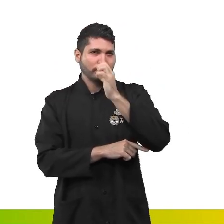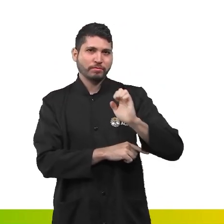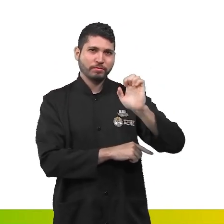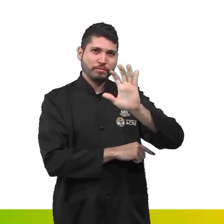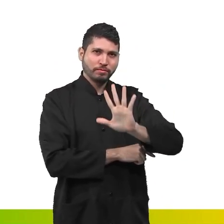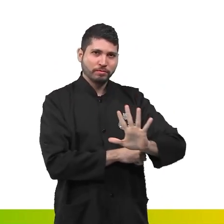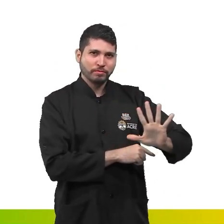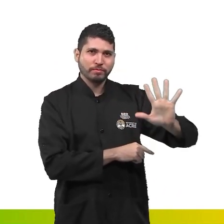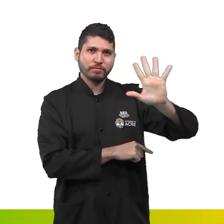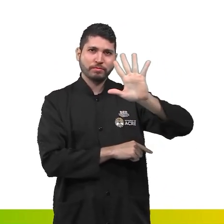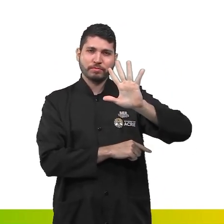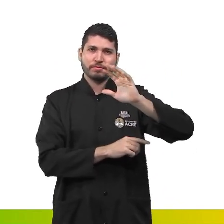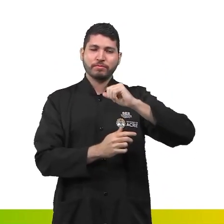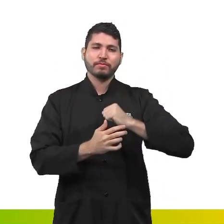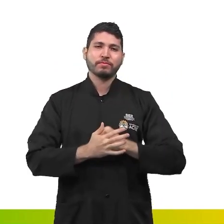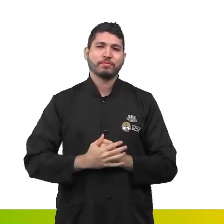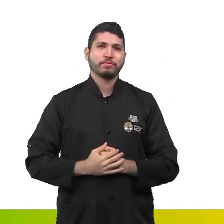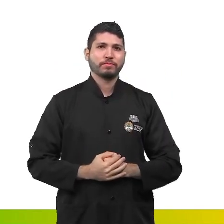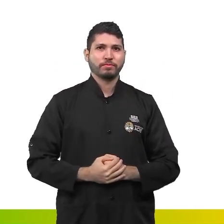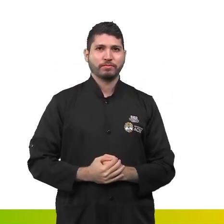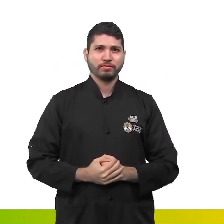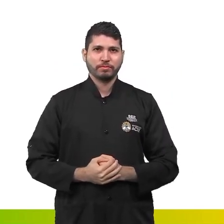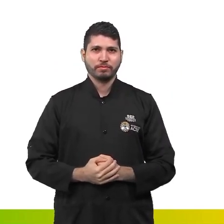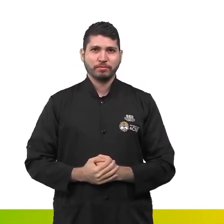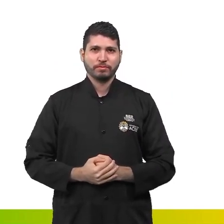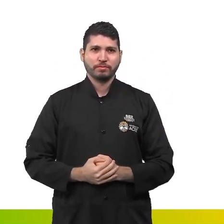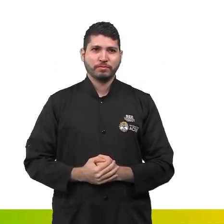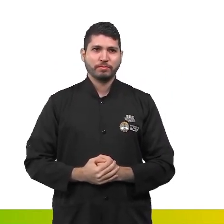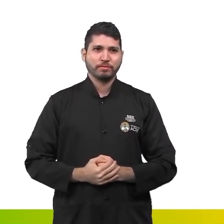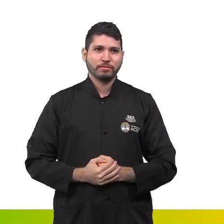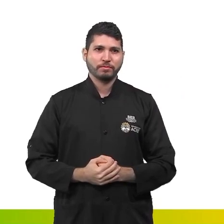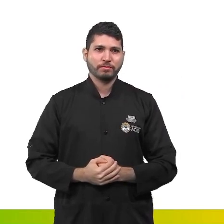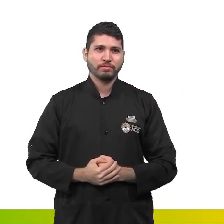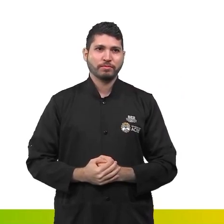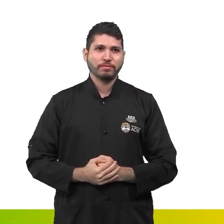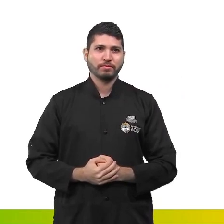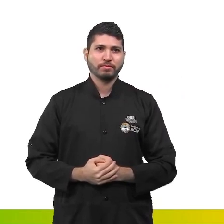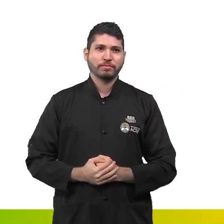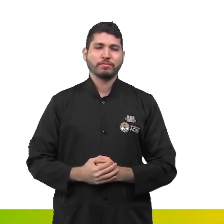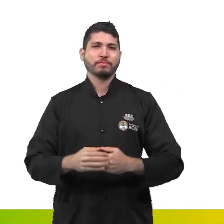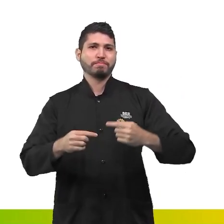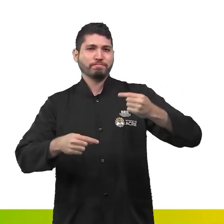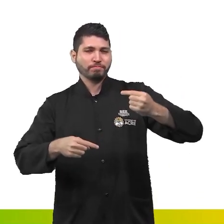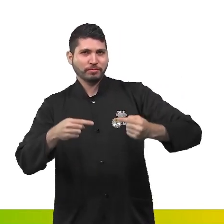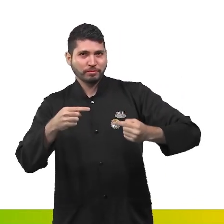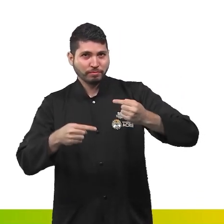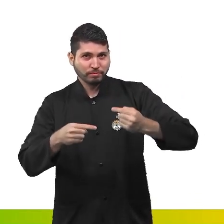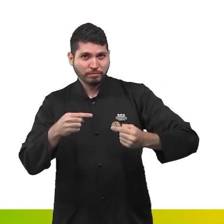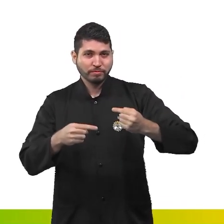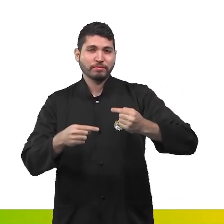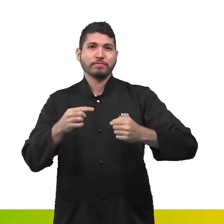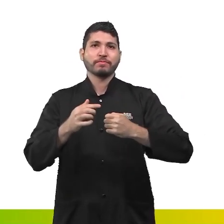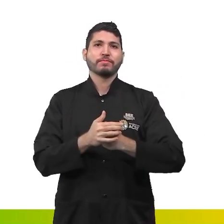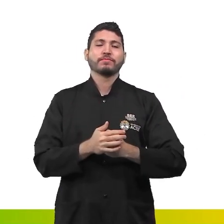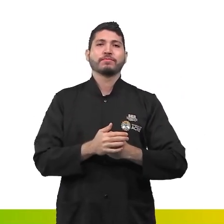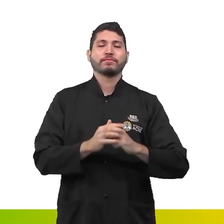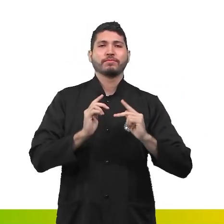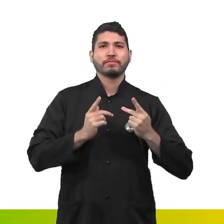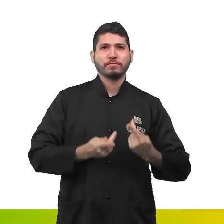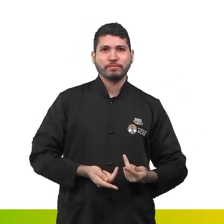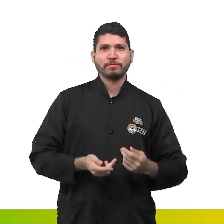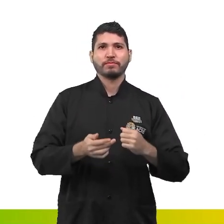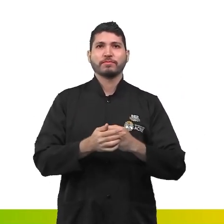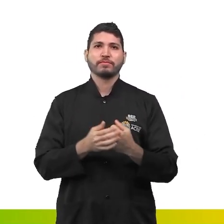europeu, levando a debates sobre a natureza humana, a justificação